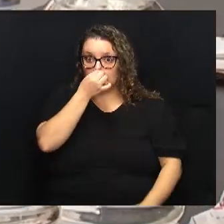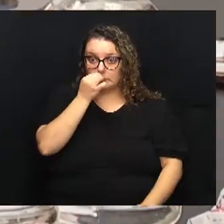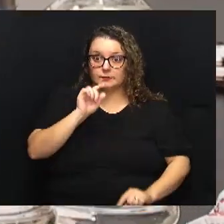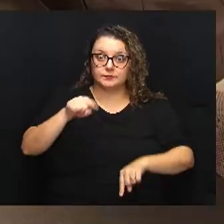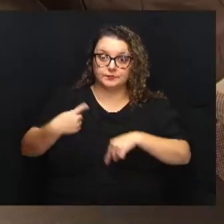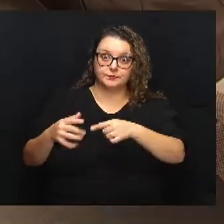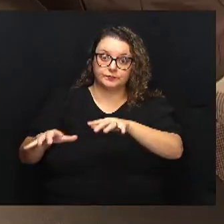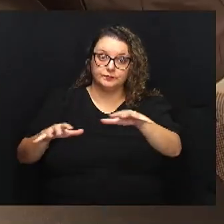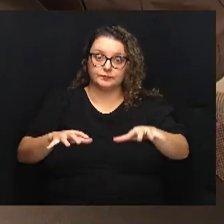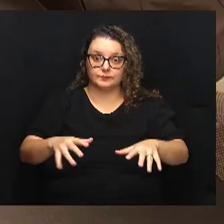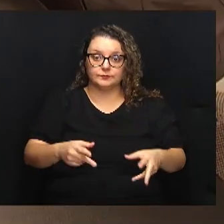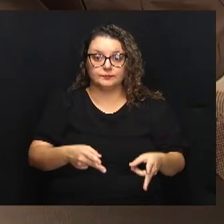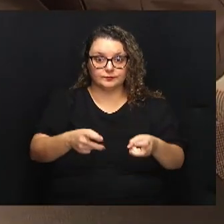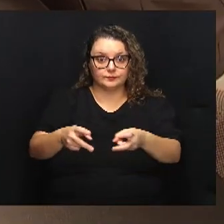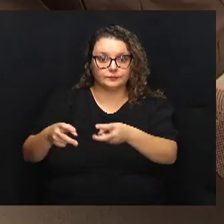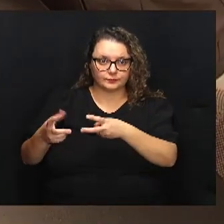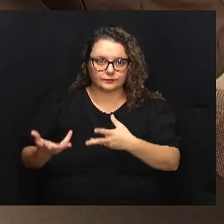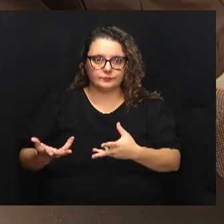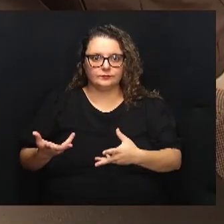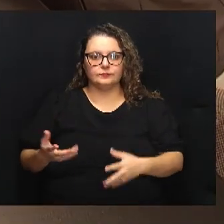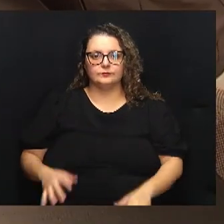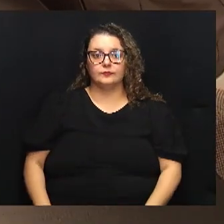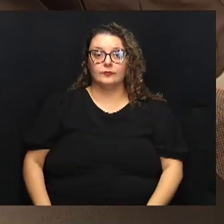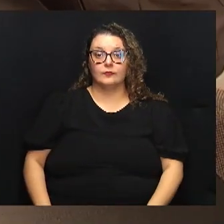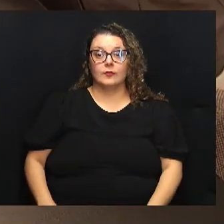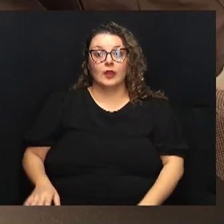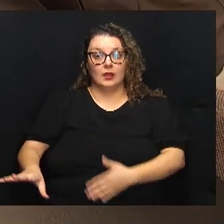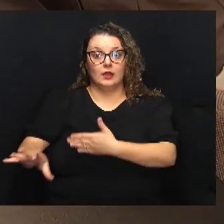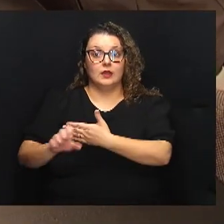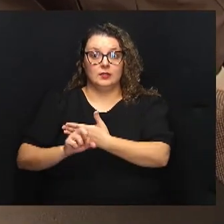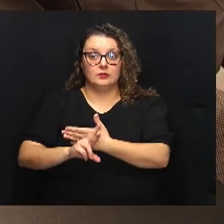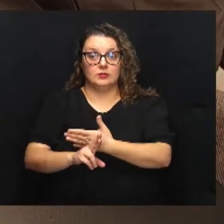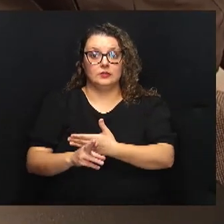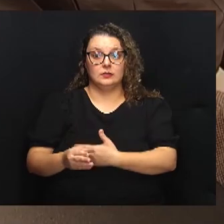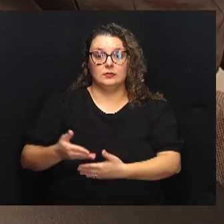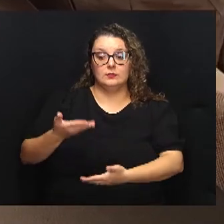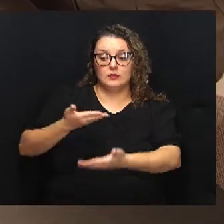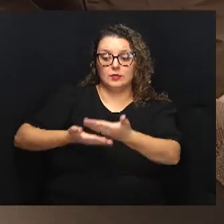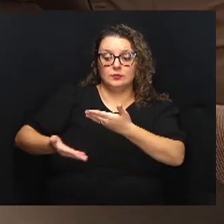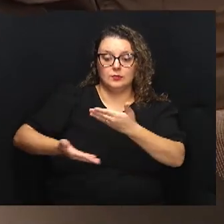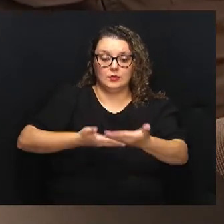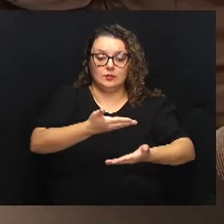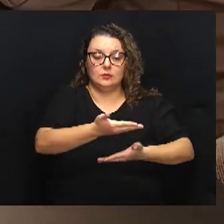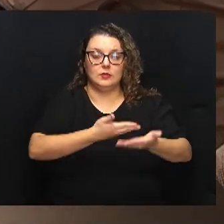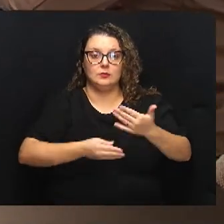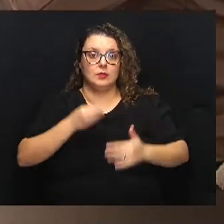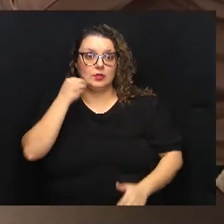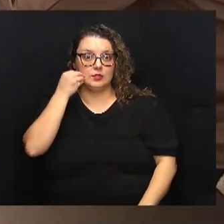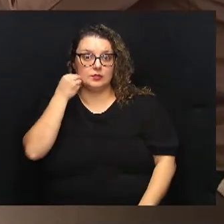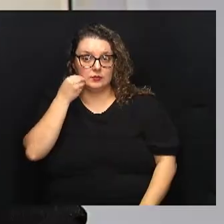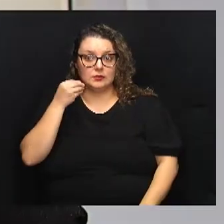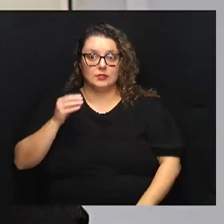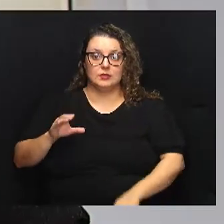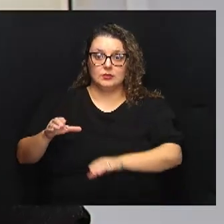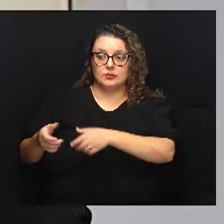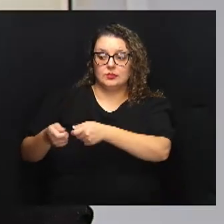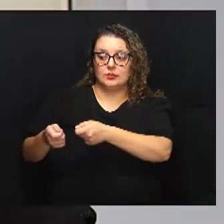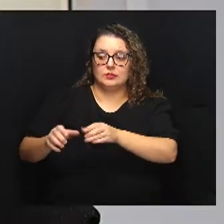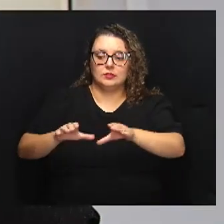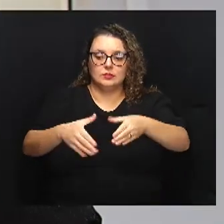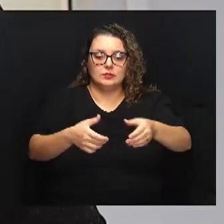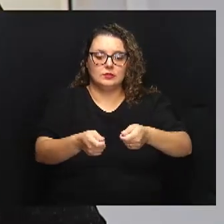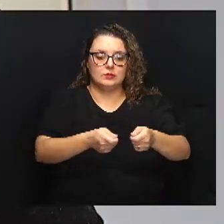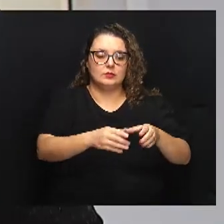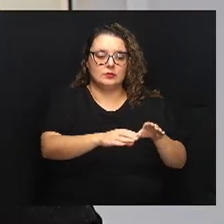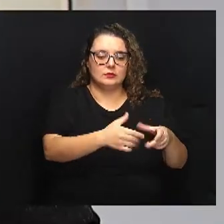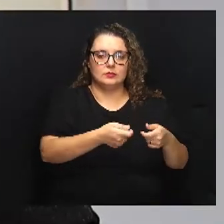em conhecê-lo. A ouvidora ressalta a importância dessas trocas de experiência entre as controladorias das câmaras. A gente